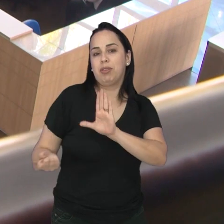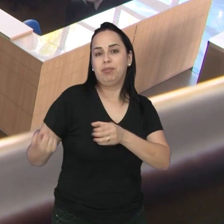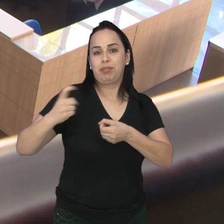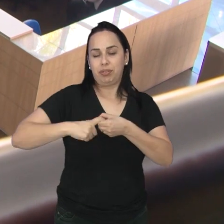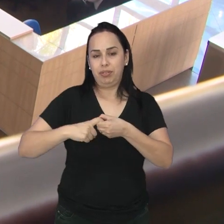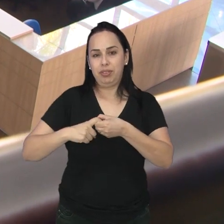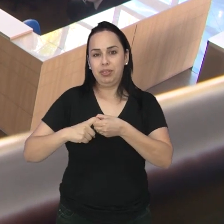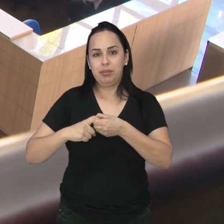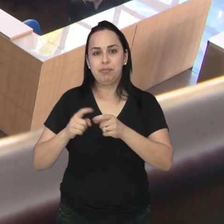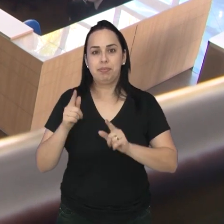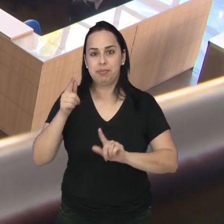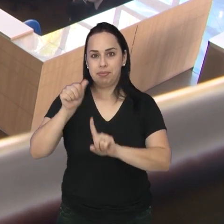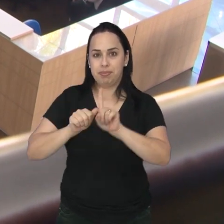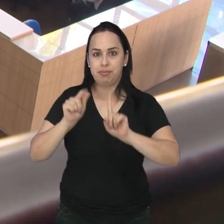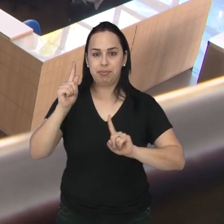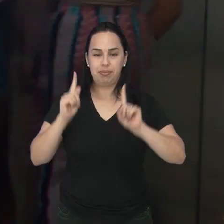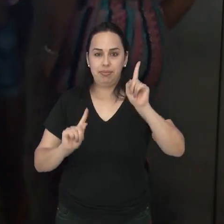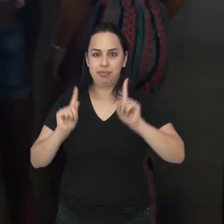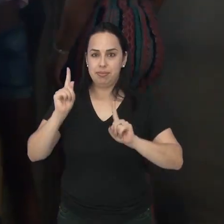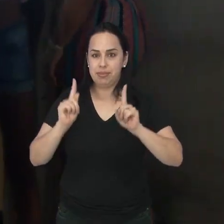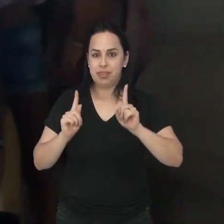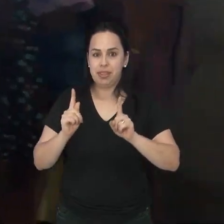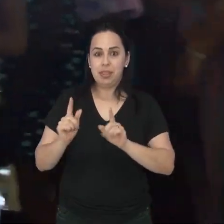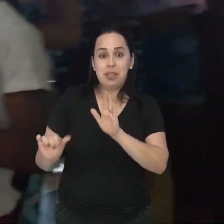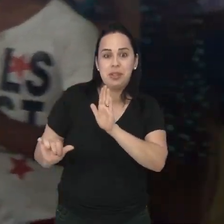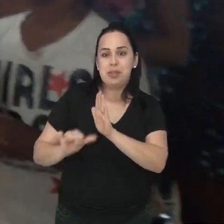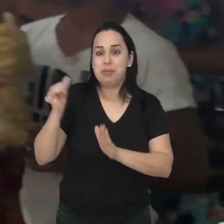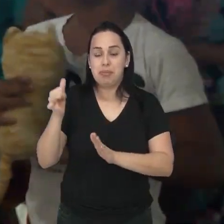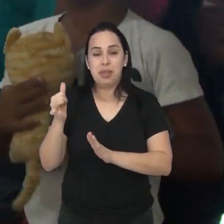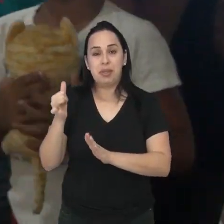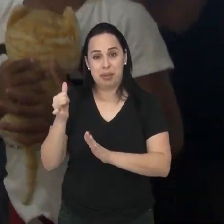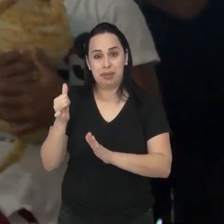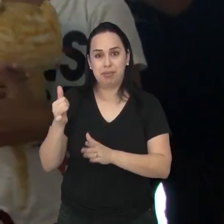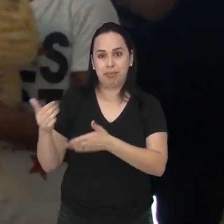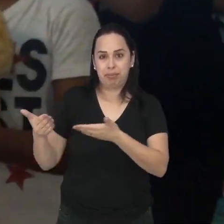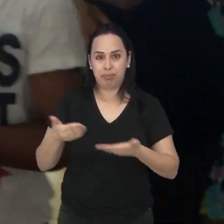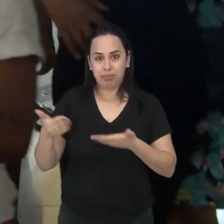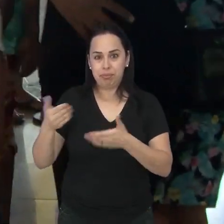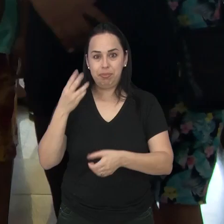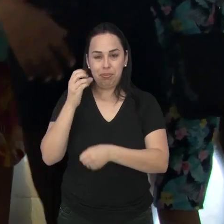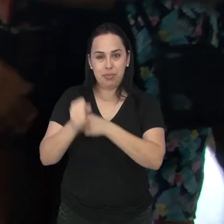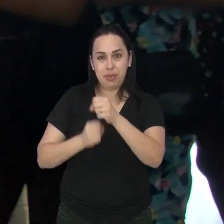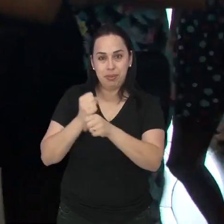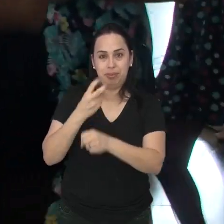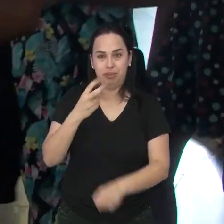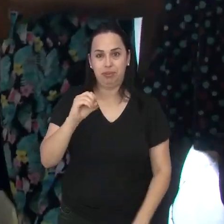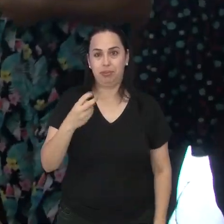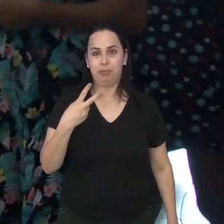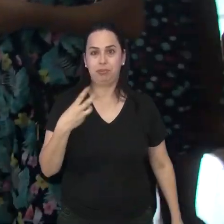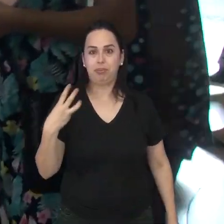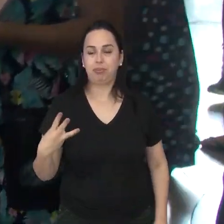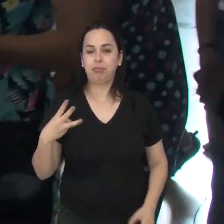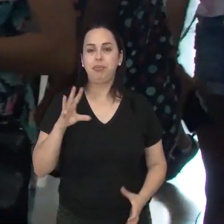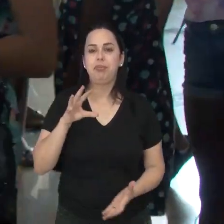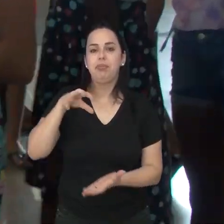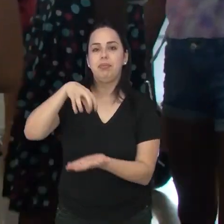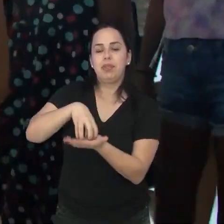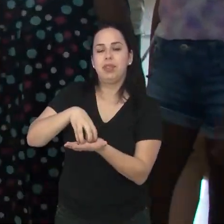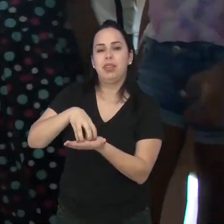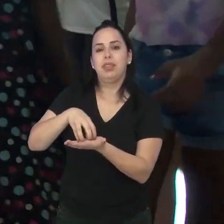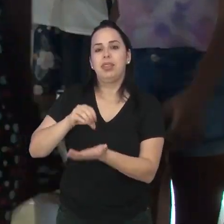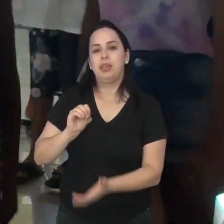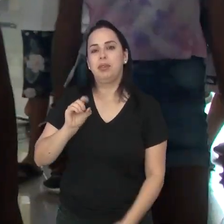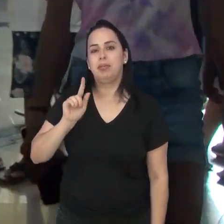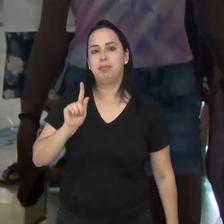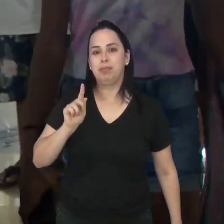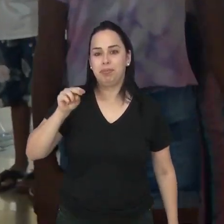Visite a Câmara no mês de fevereiro. E os primeiros visitantes de 2023 foram os alunos da ONG Sacolinha